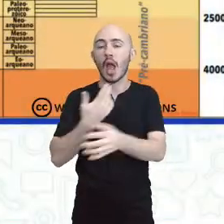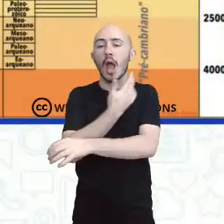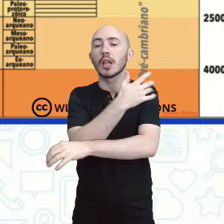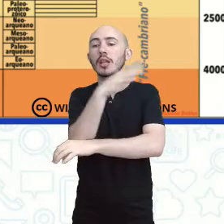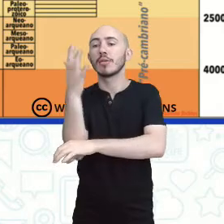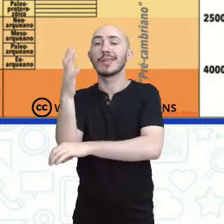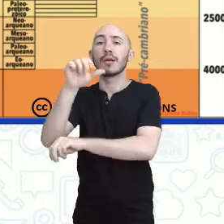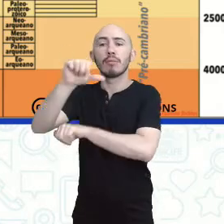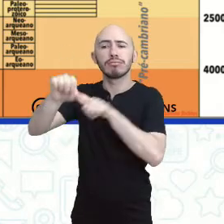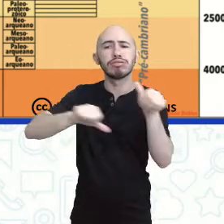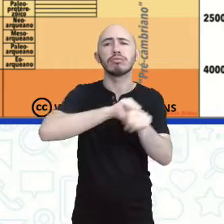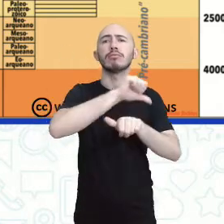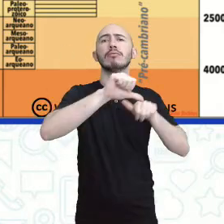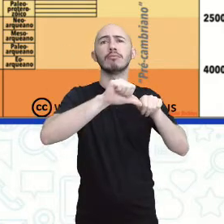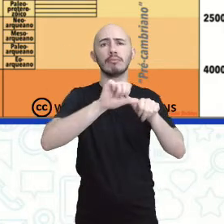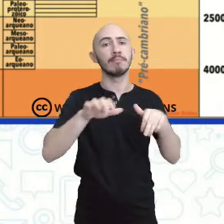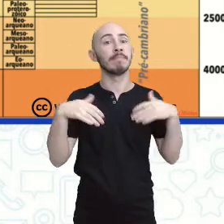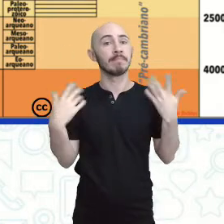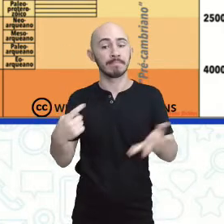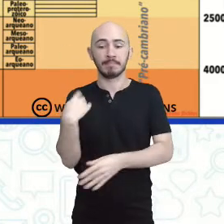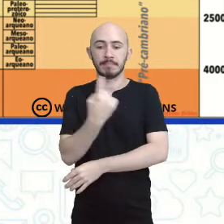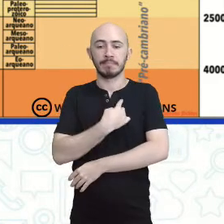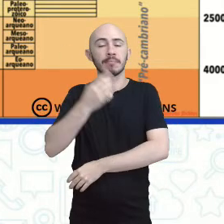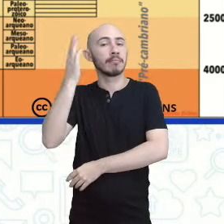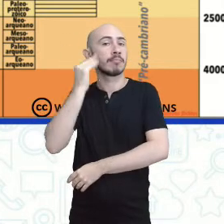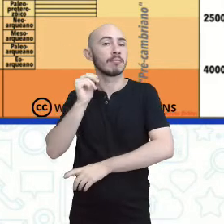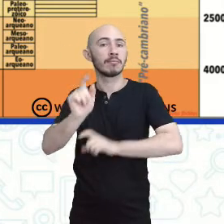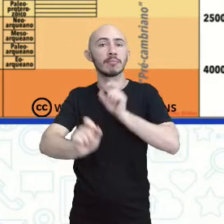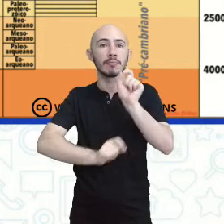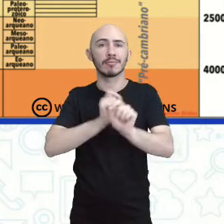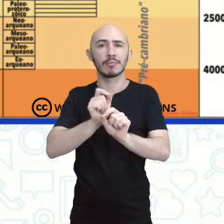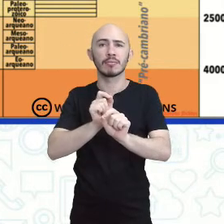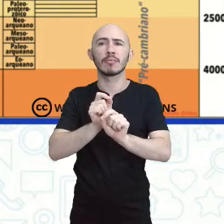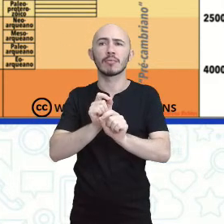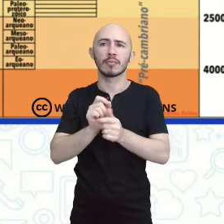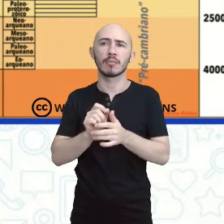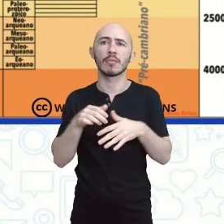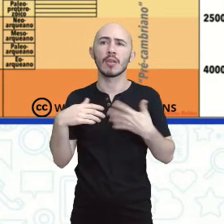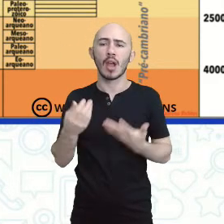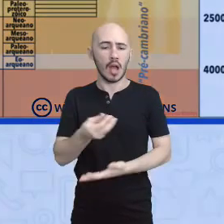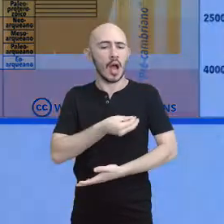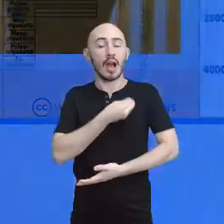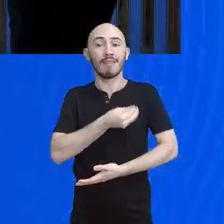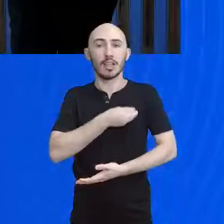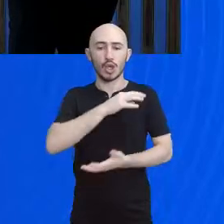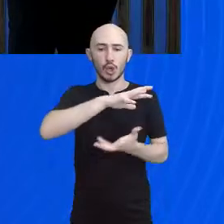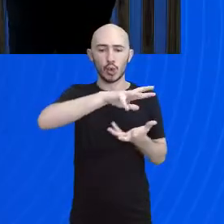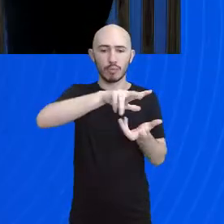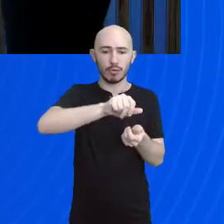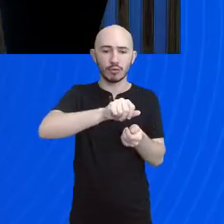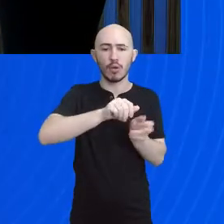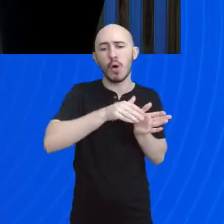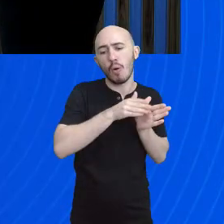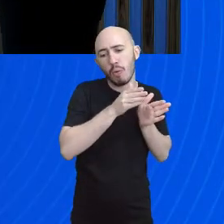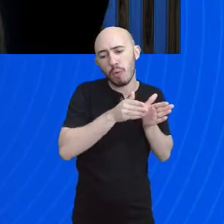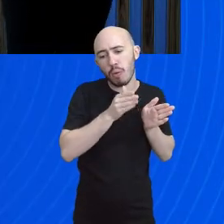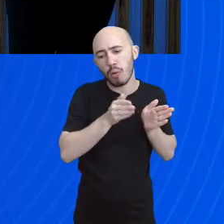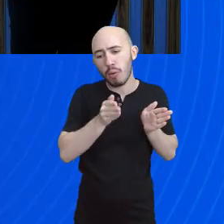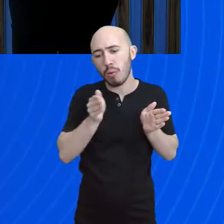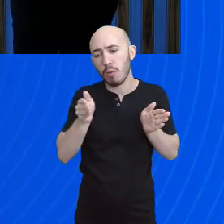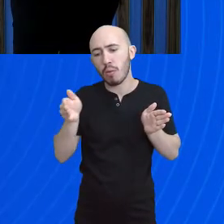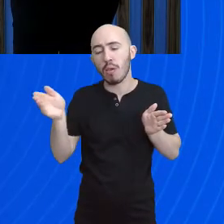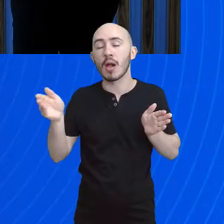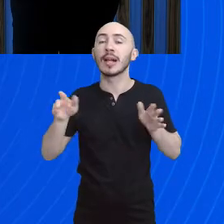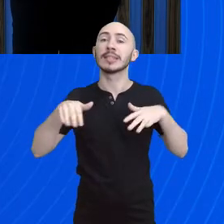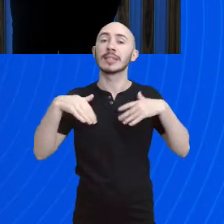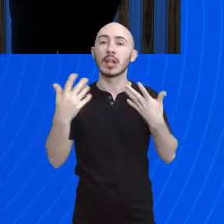mudanças. Nós sabemos que no decorrer da vida na Terra, a natureza ela